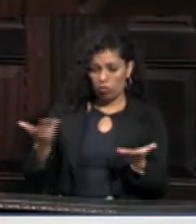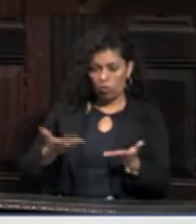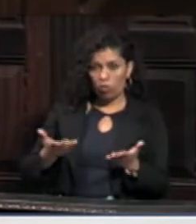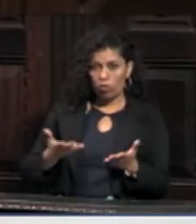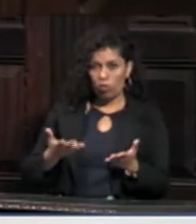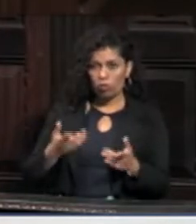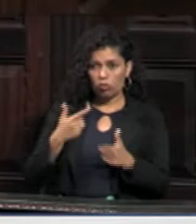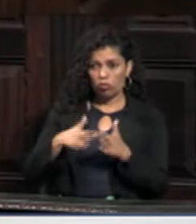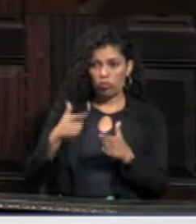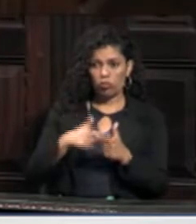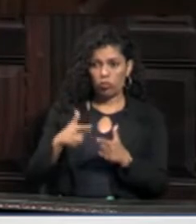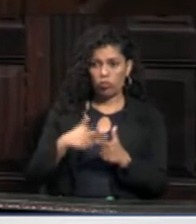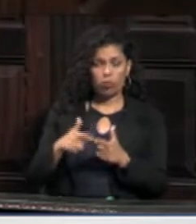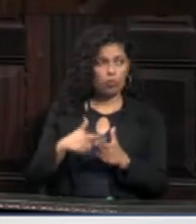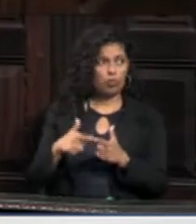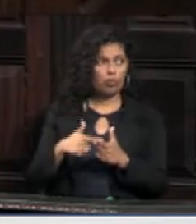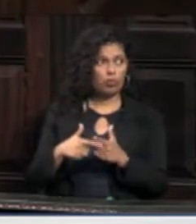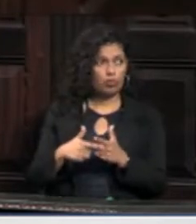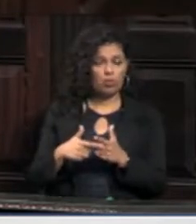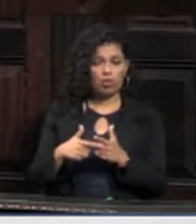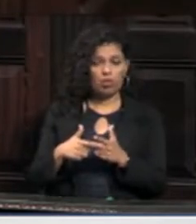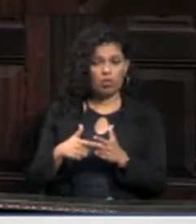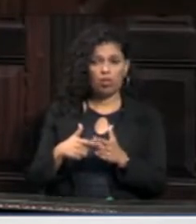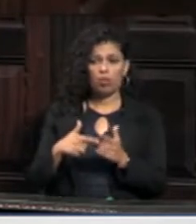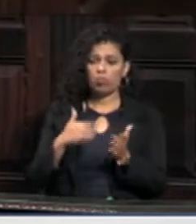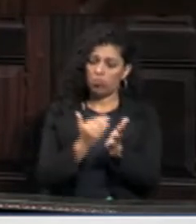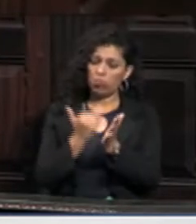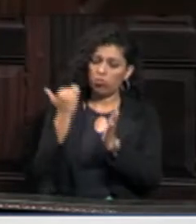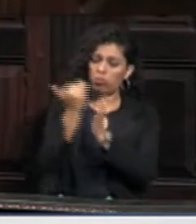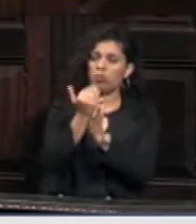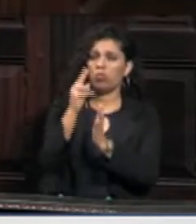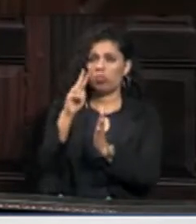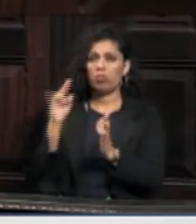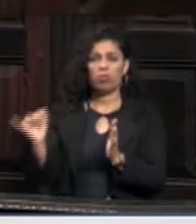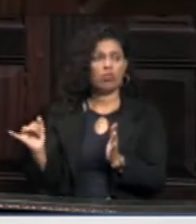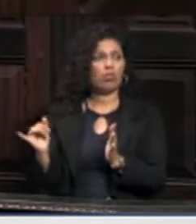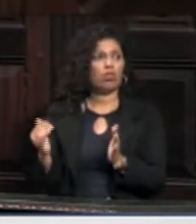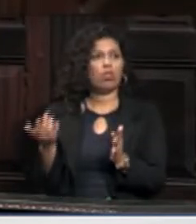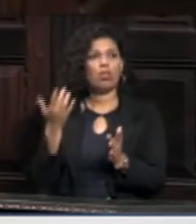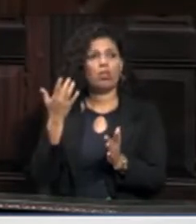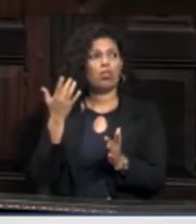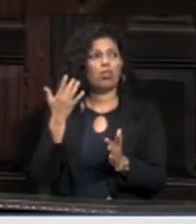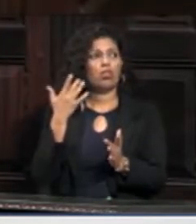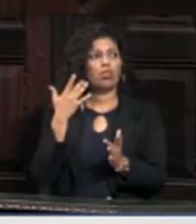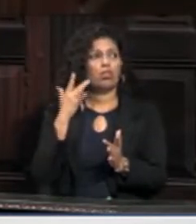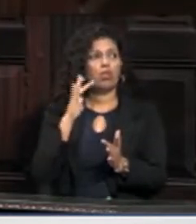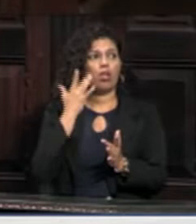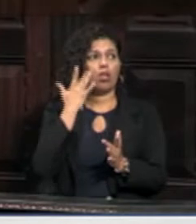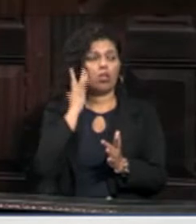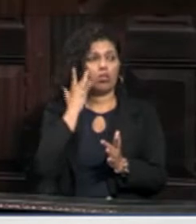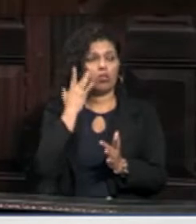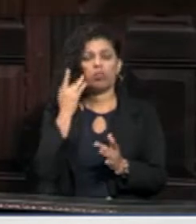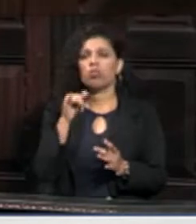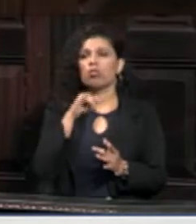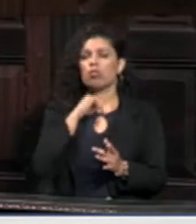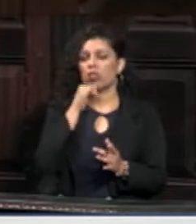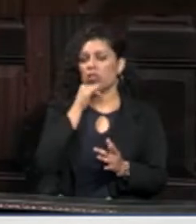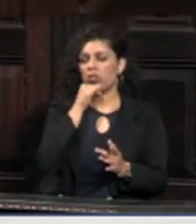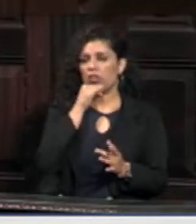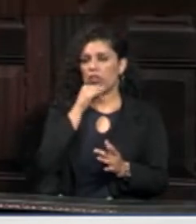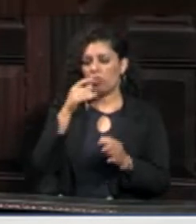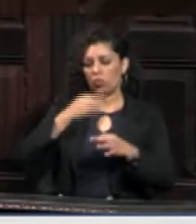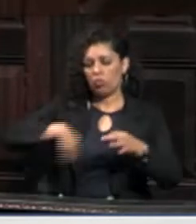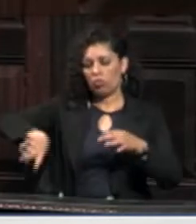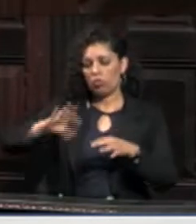acaba de vez com o sistema de regulação. Então, aqui, eu não sei o teor das emendas, se elas dão aqui uma característica